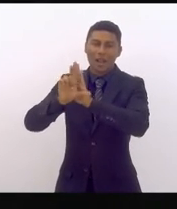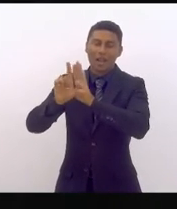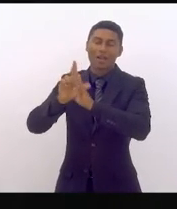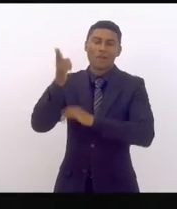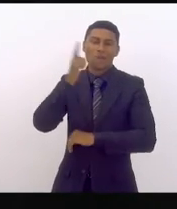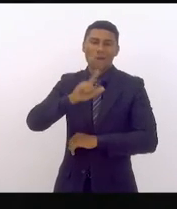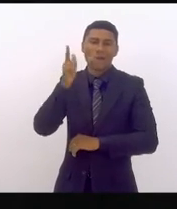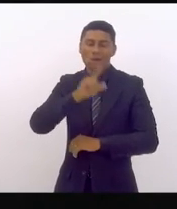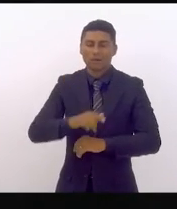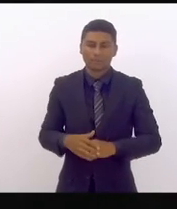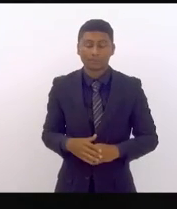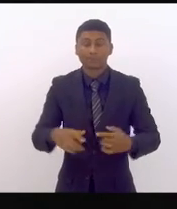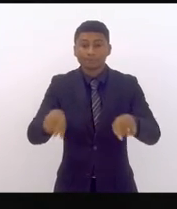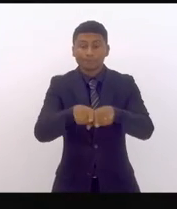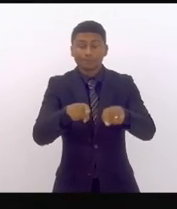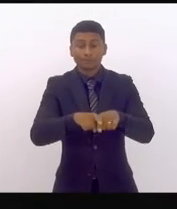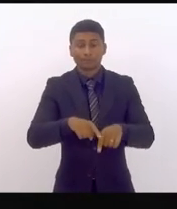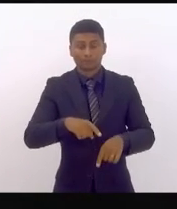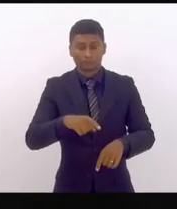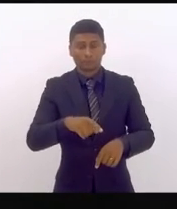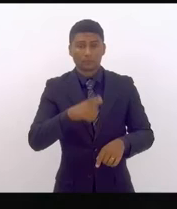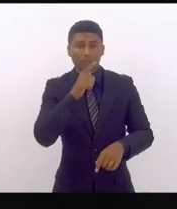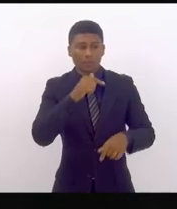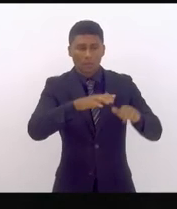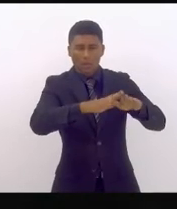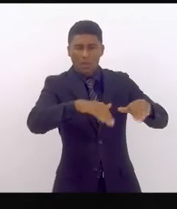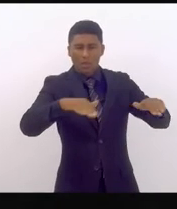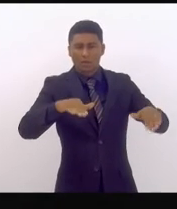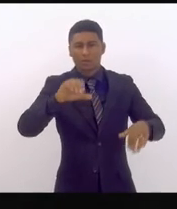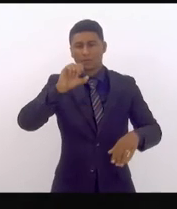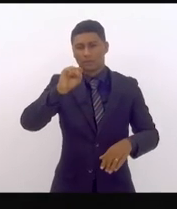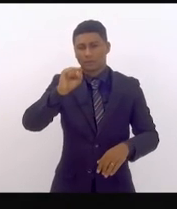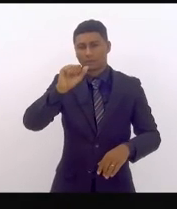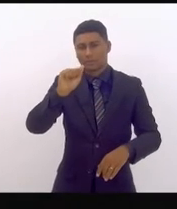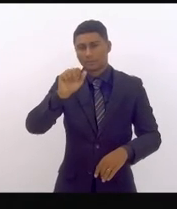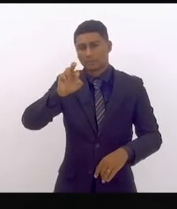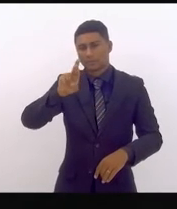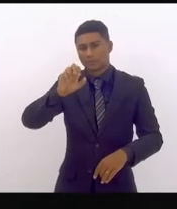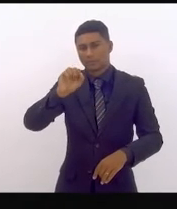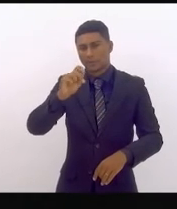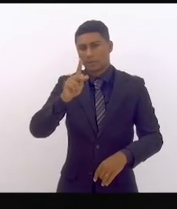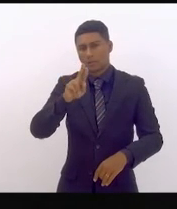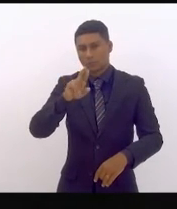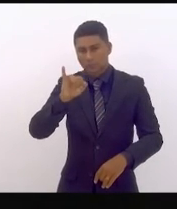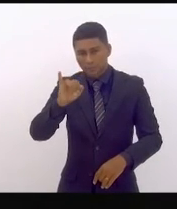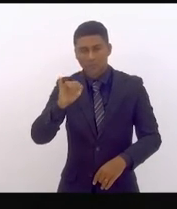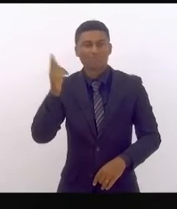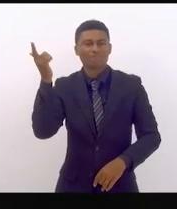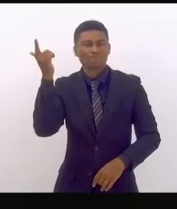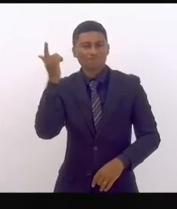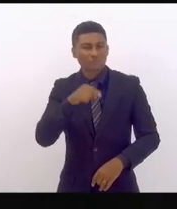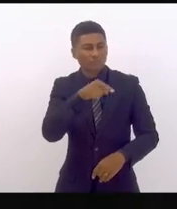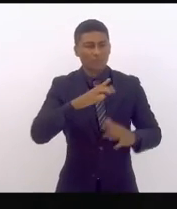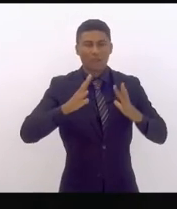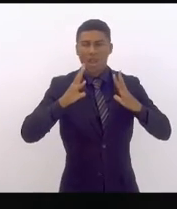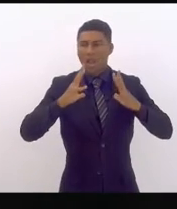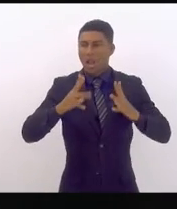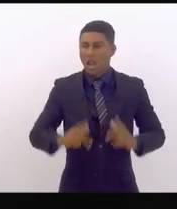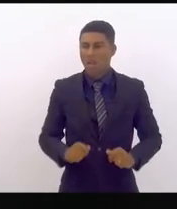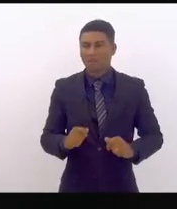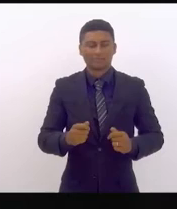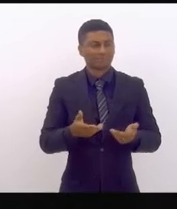o rio Sarapuí que faz divisa com a cidade de Belford Roxo limpamos as comporta do Dick